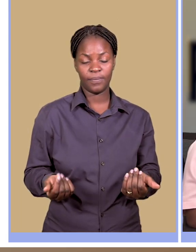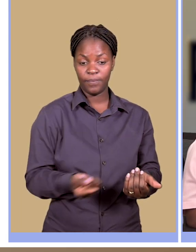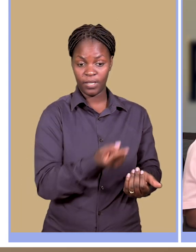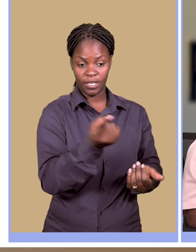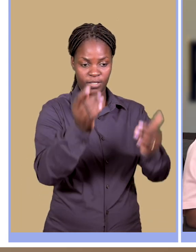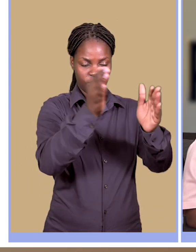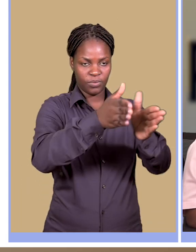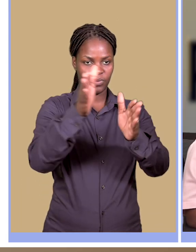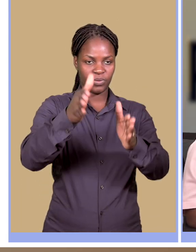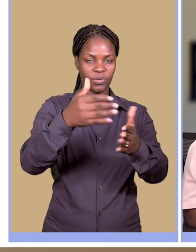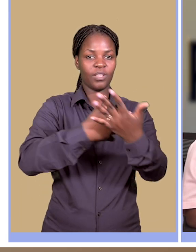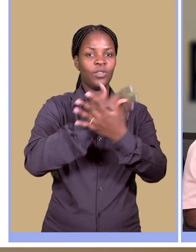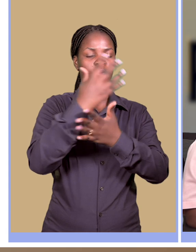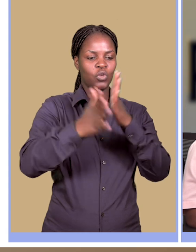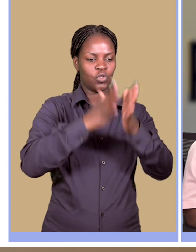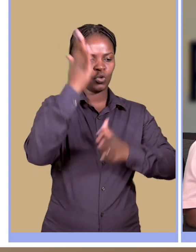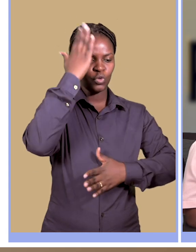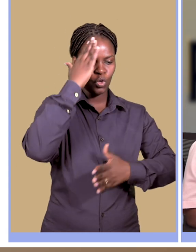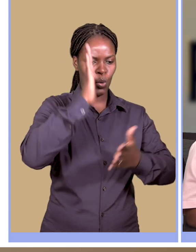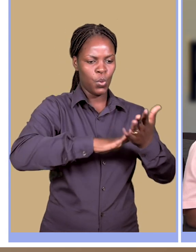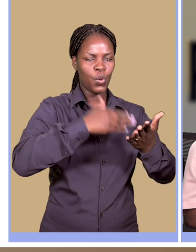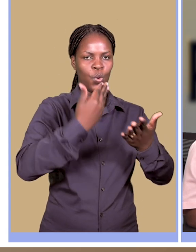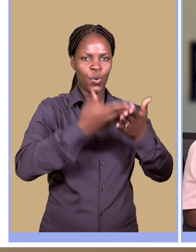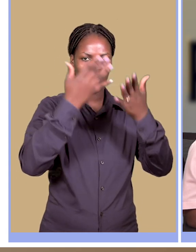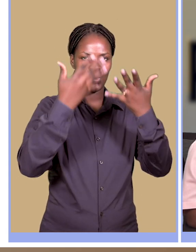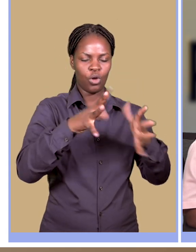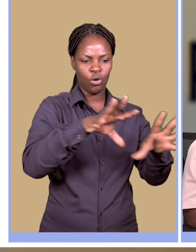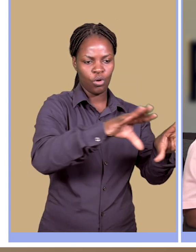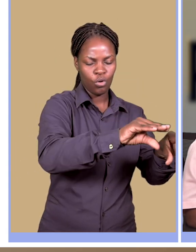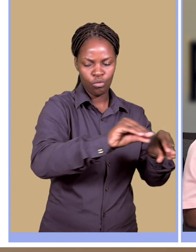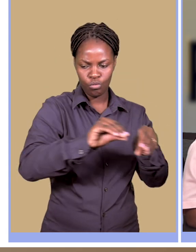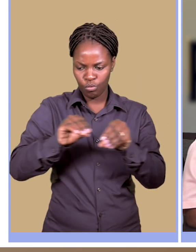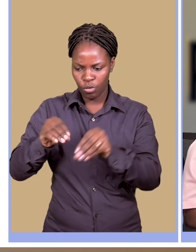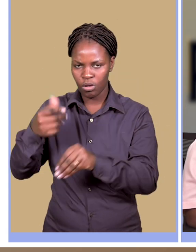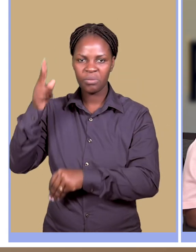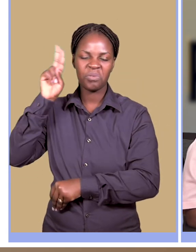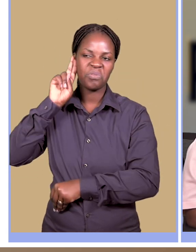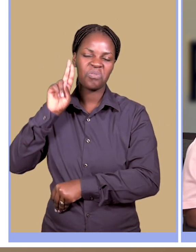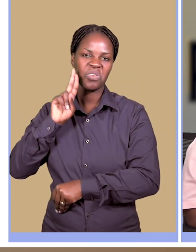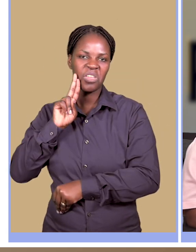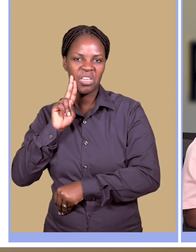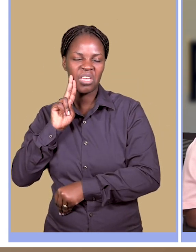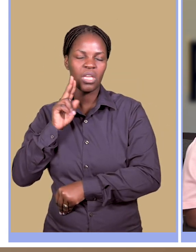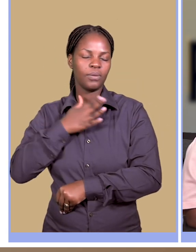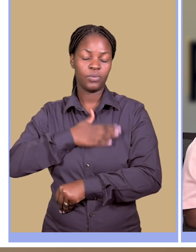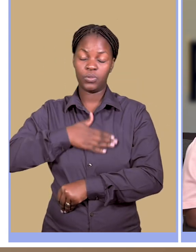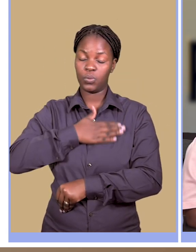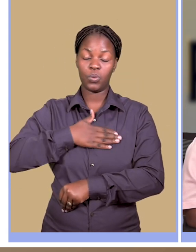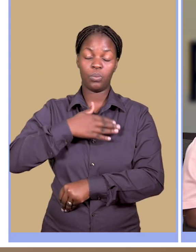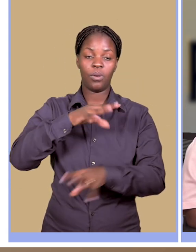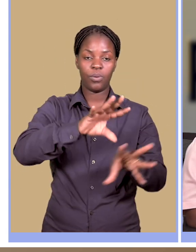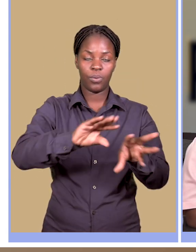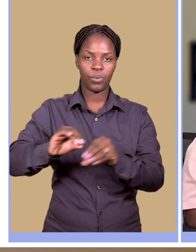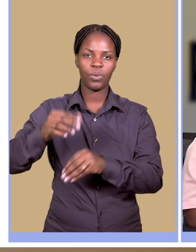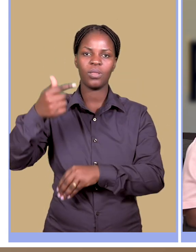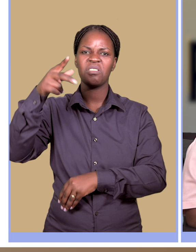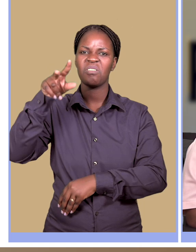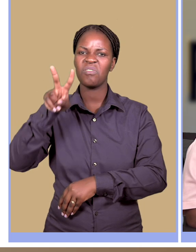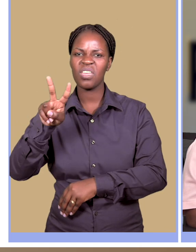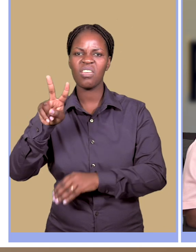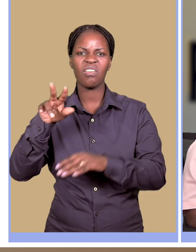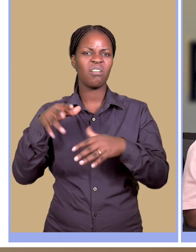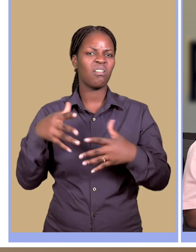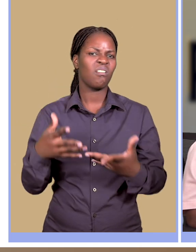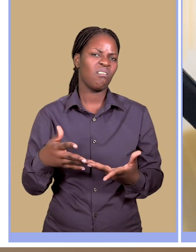essas pessoas que aprenderam a língua de sinais, que interpretam, para as televisões, para que a informação chegue a